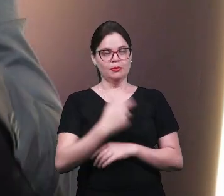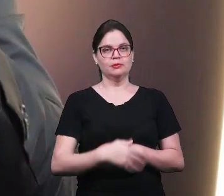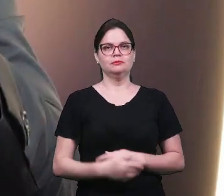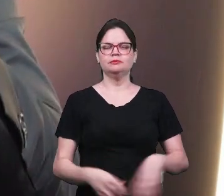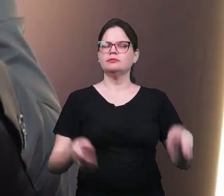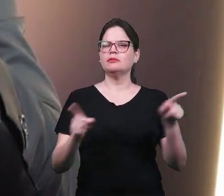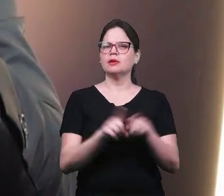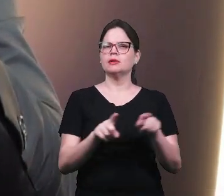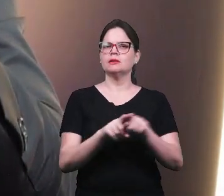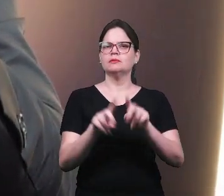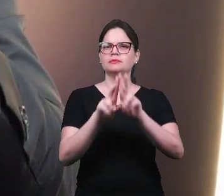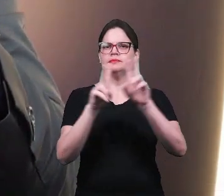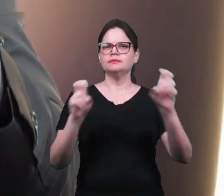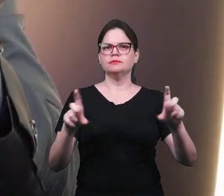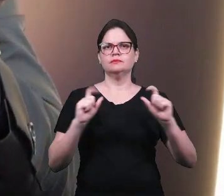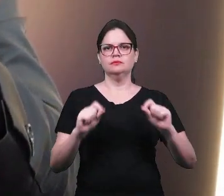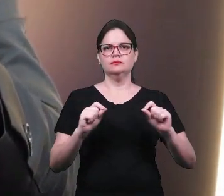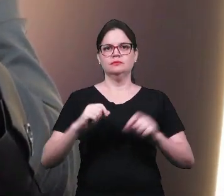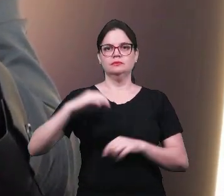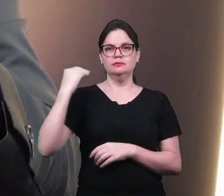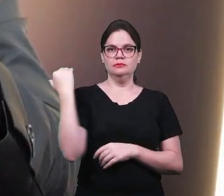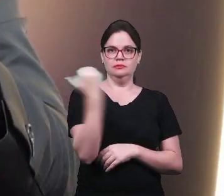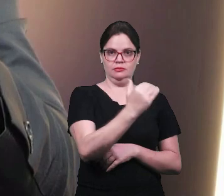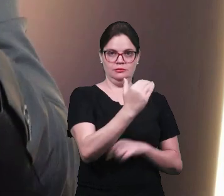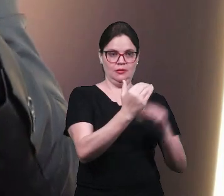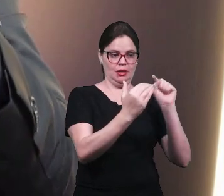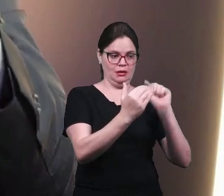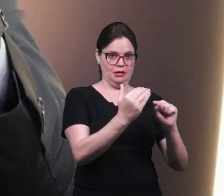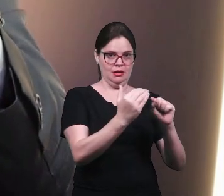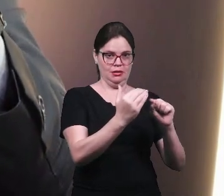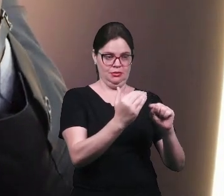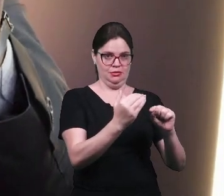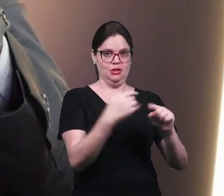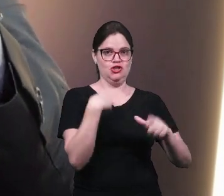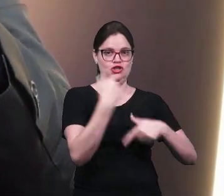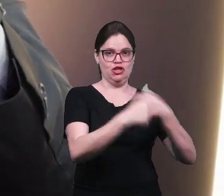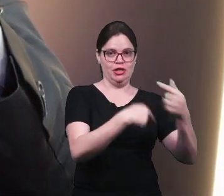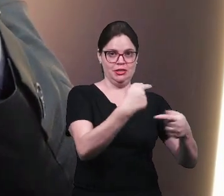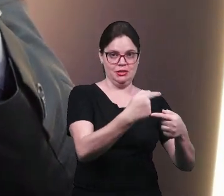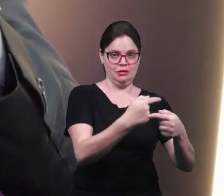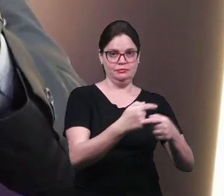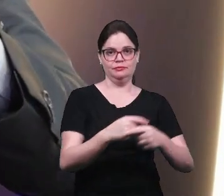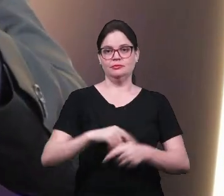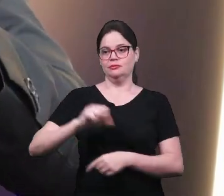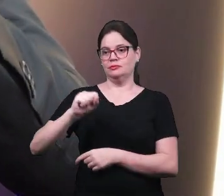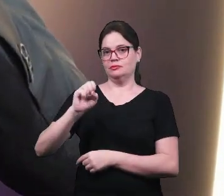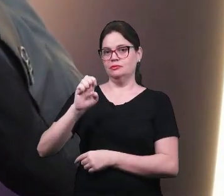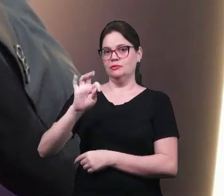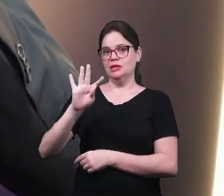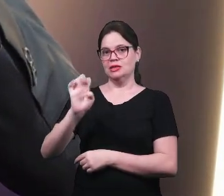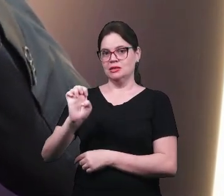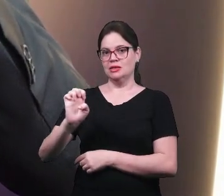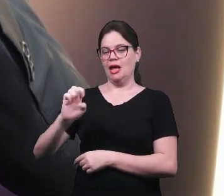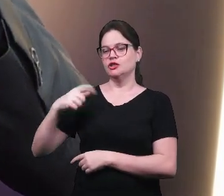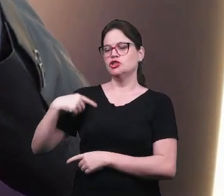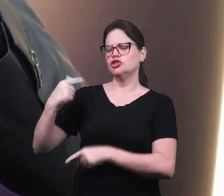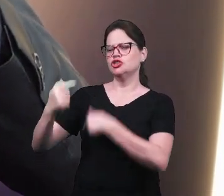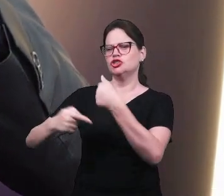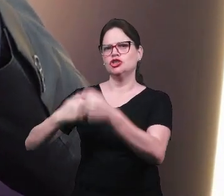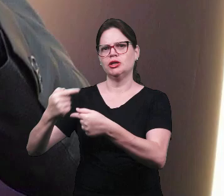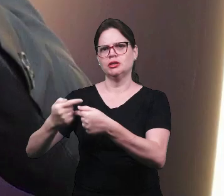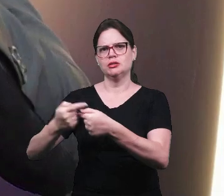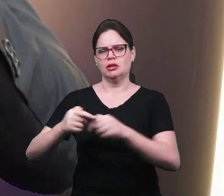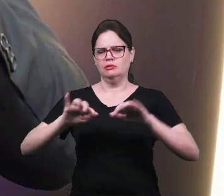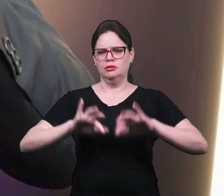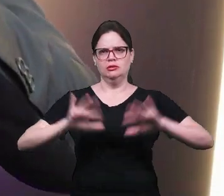linhagem de Caim e de Abel, a linhagem de Caim e a linhagem de Sete, né, nós vamos ver que há um